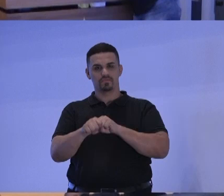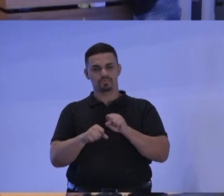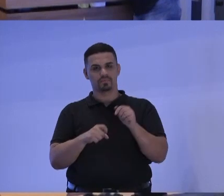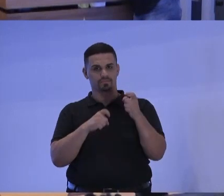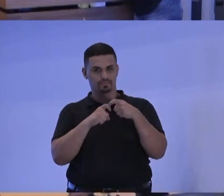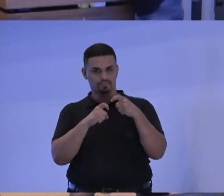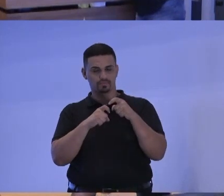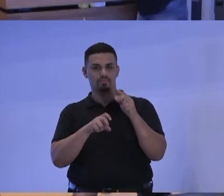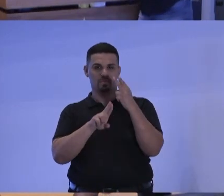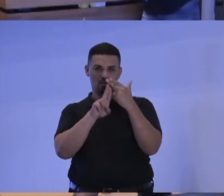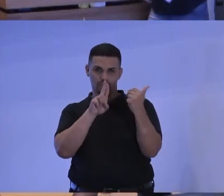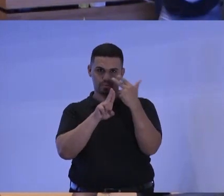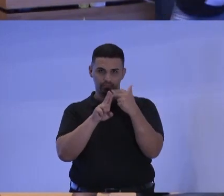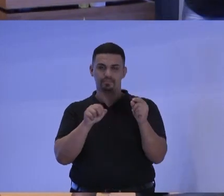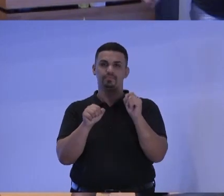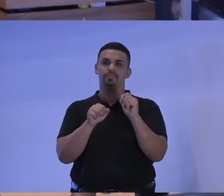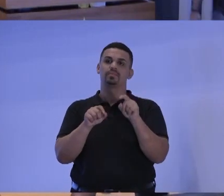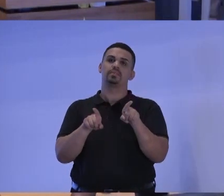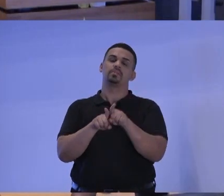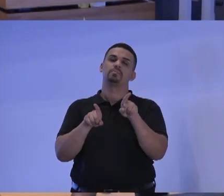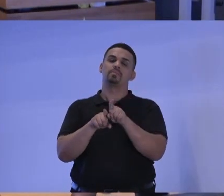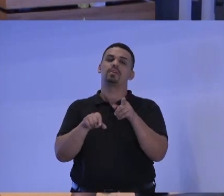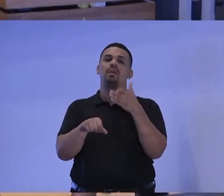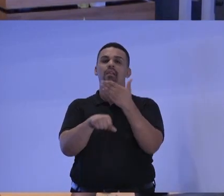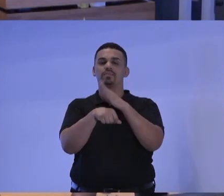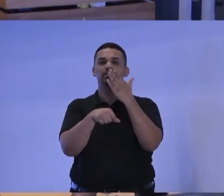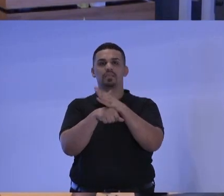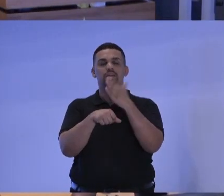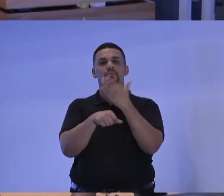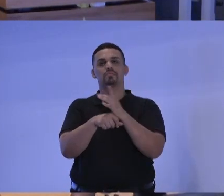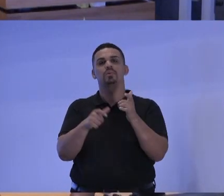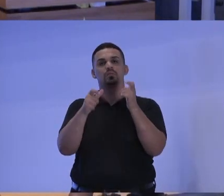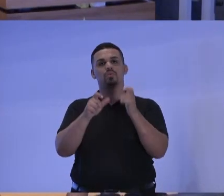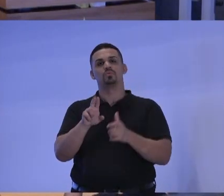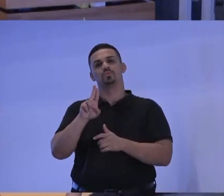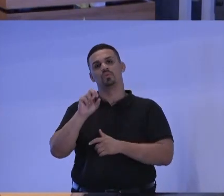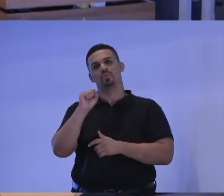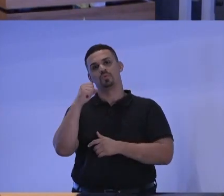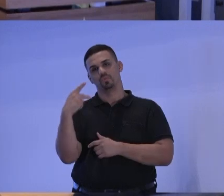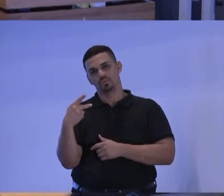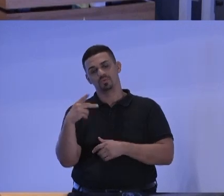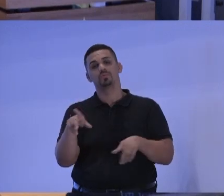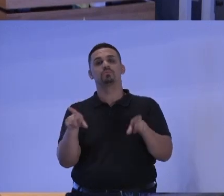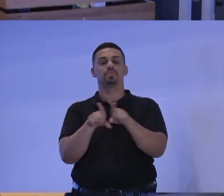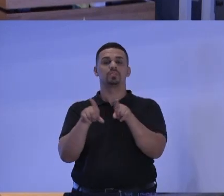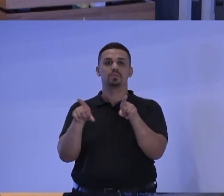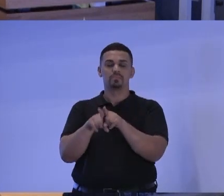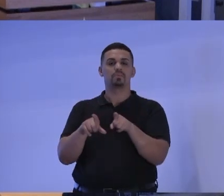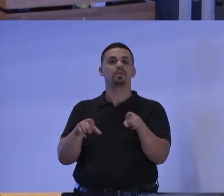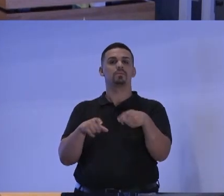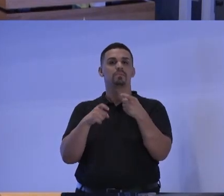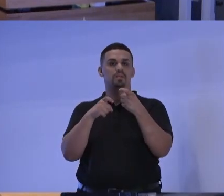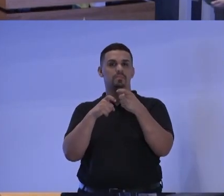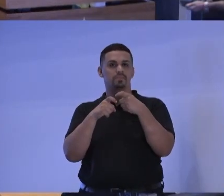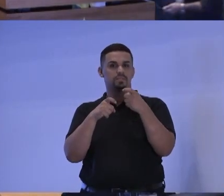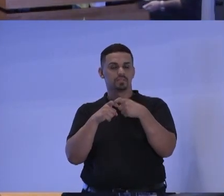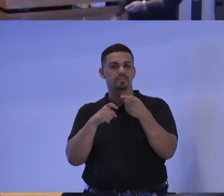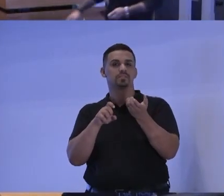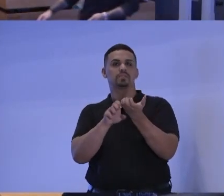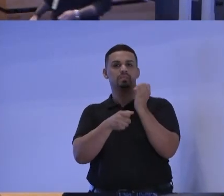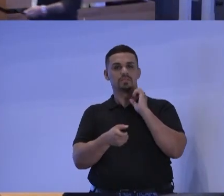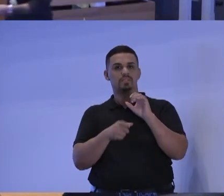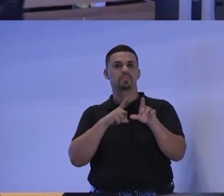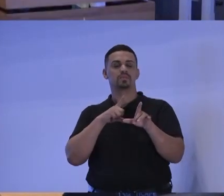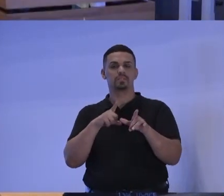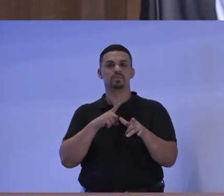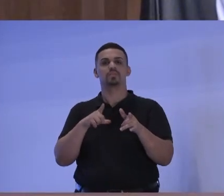fez residência em Clínica Médica na Faculdade de Medicina da USP, residência em Dermatologia pela Faculdade de Medicina da USP, mestrado em Ciências